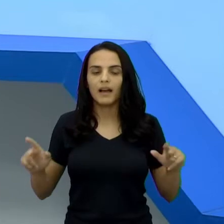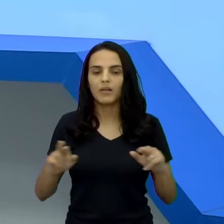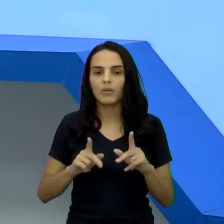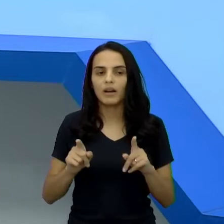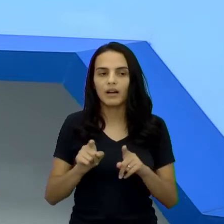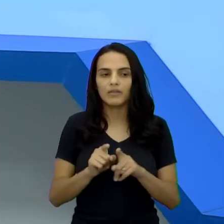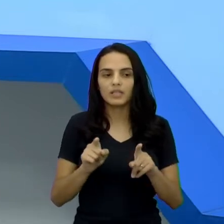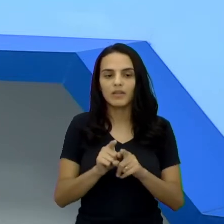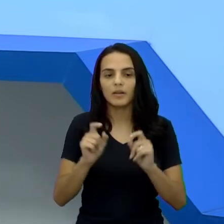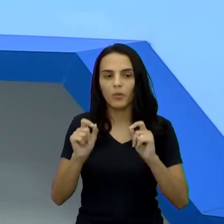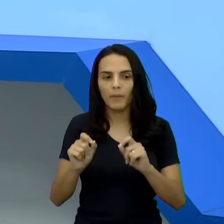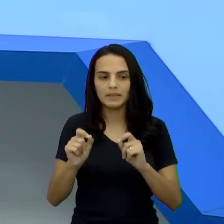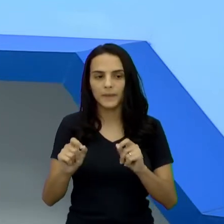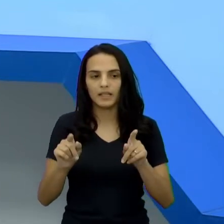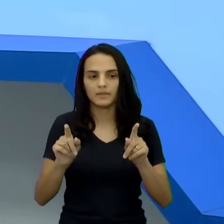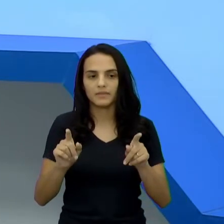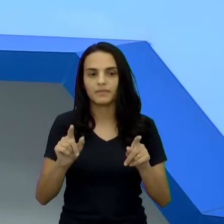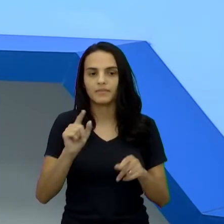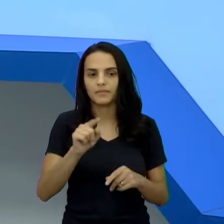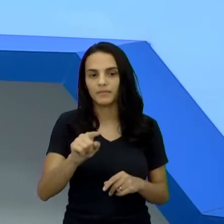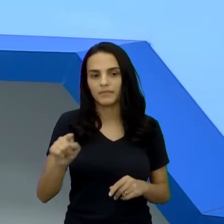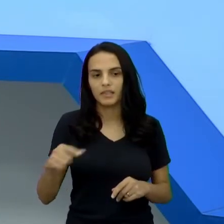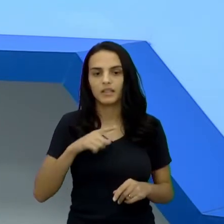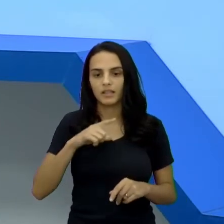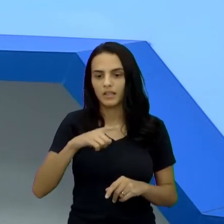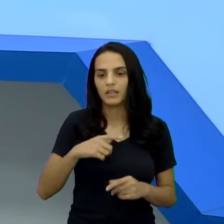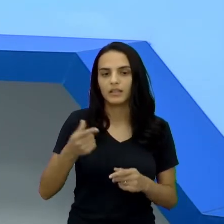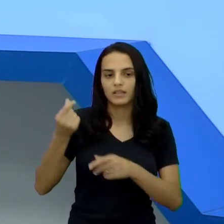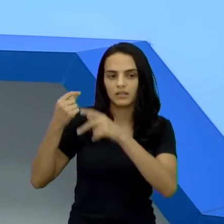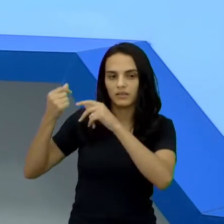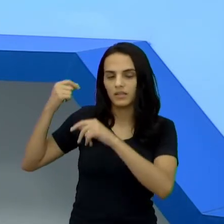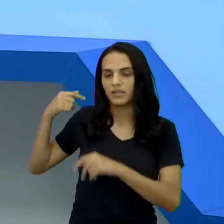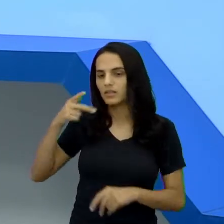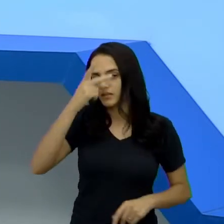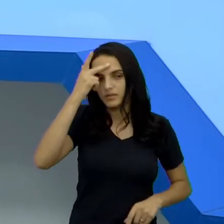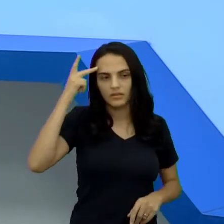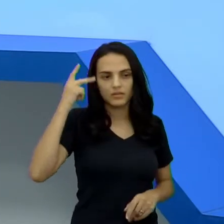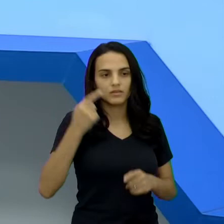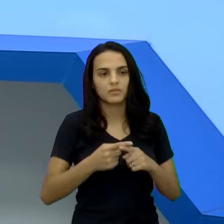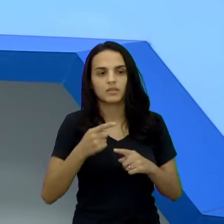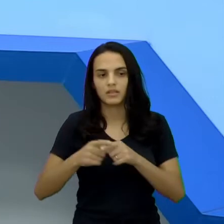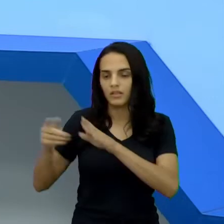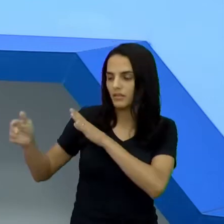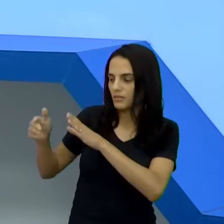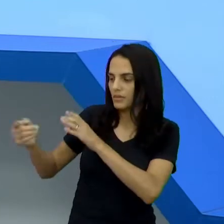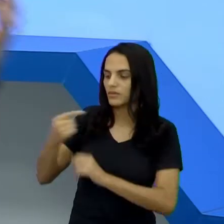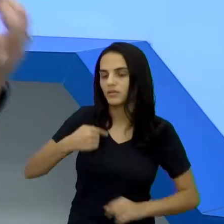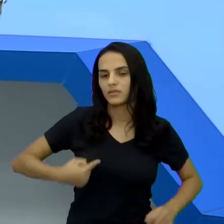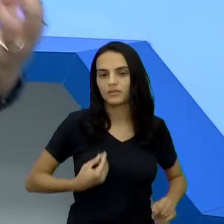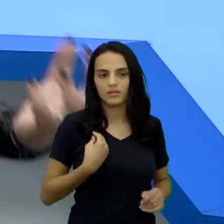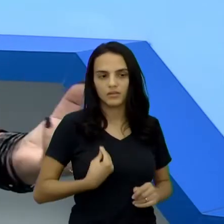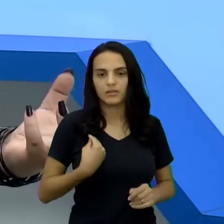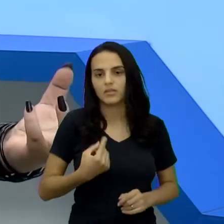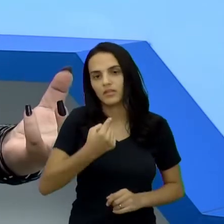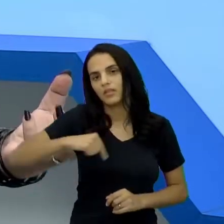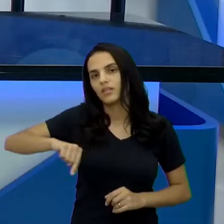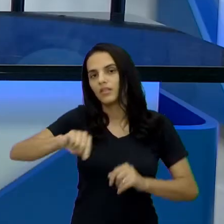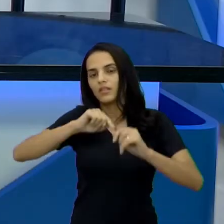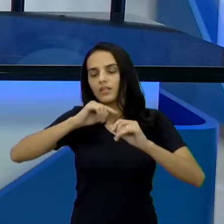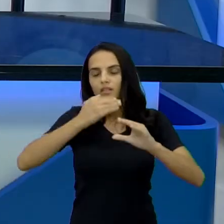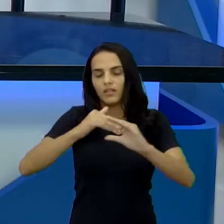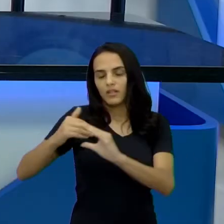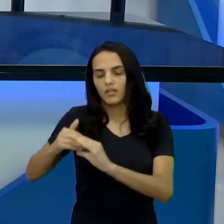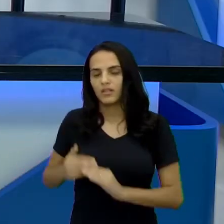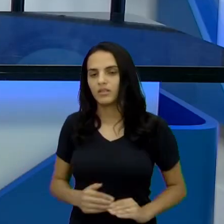quer trazer para vocês. É entender que existem muitas coisas por causa do período que a gente nasceu que a gente vai compartilhar.